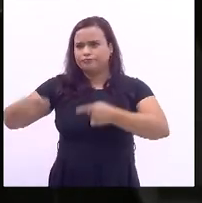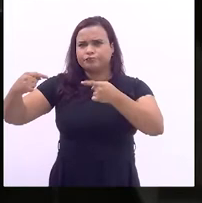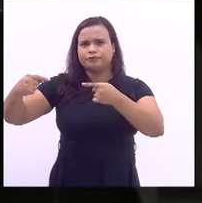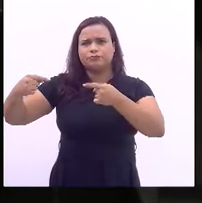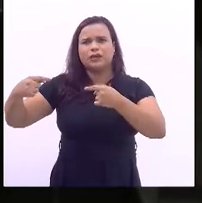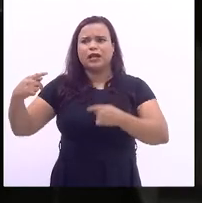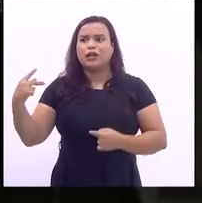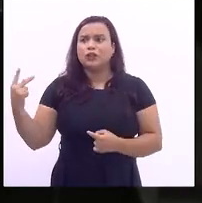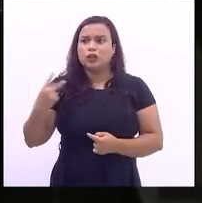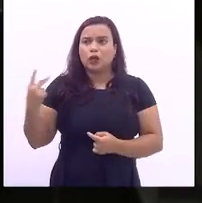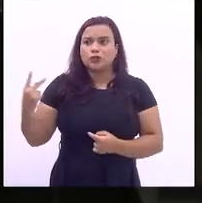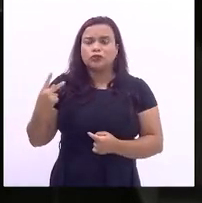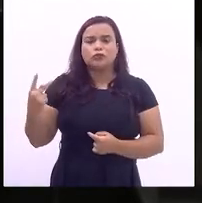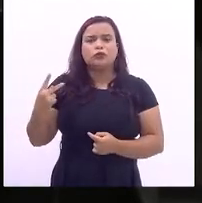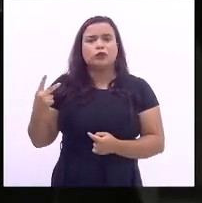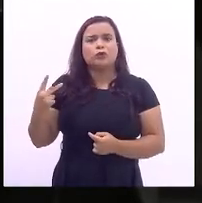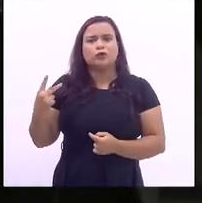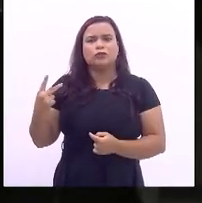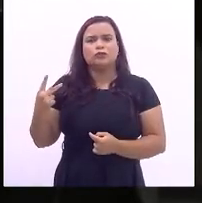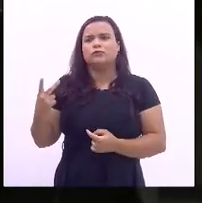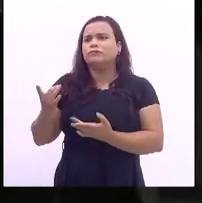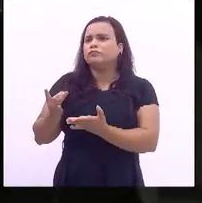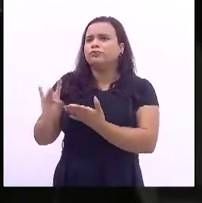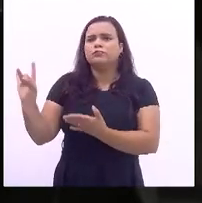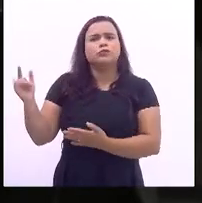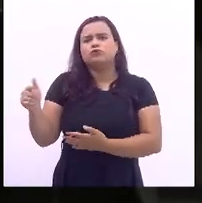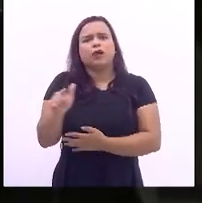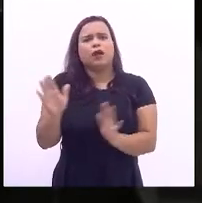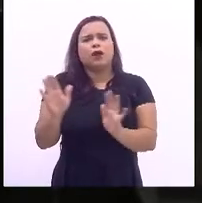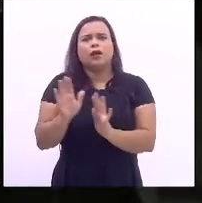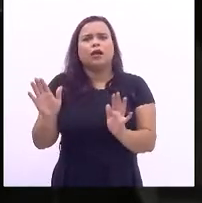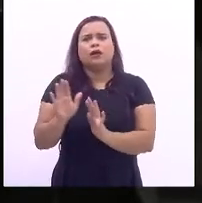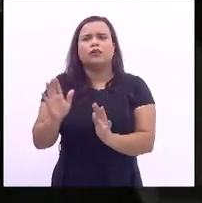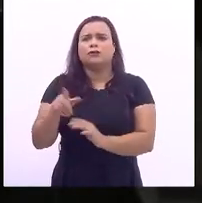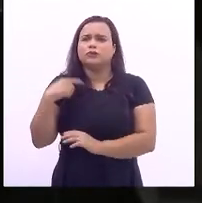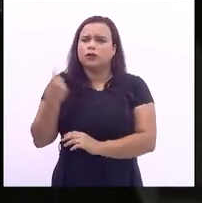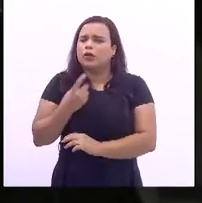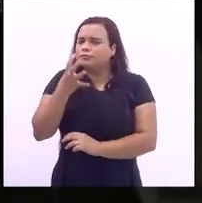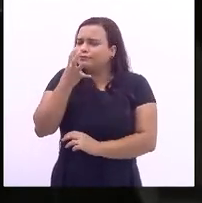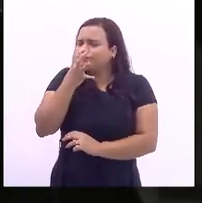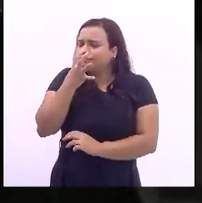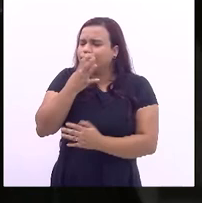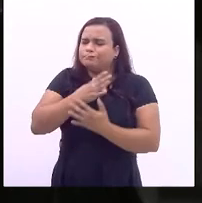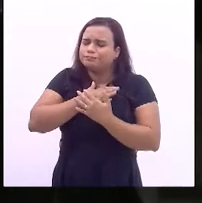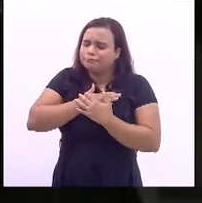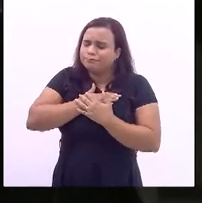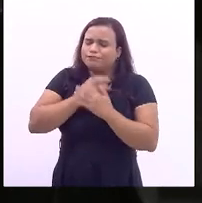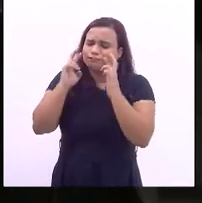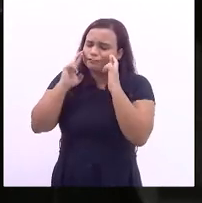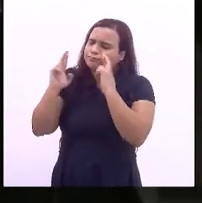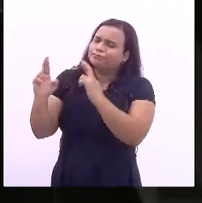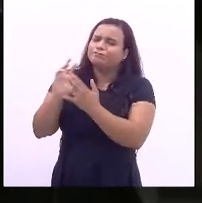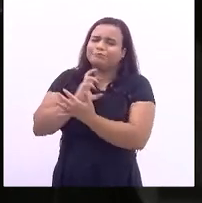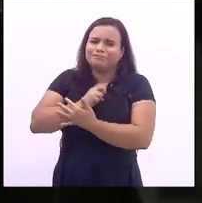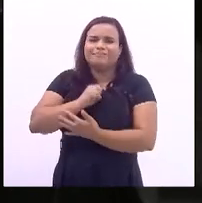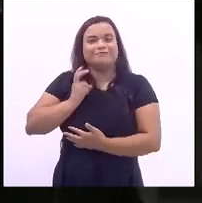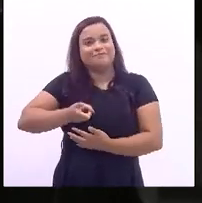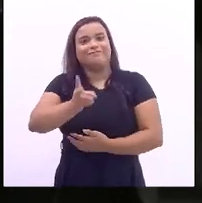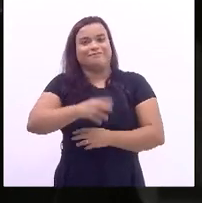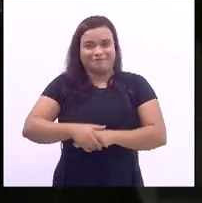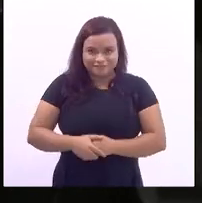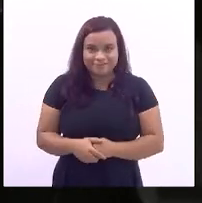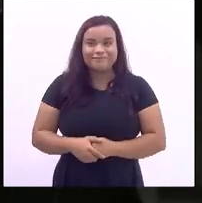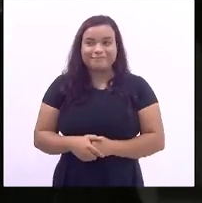deixamos de ter pelo mesmo uma profunda admiração e respeito que a